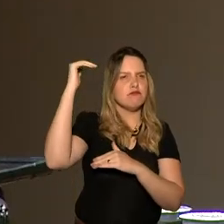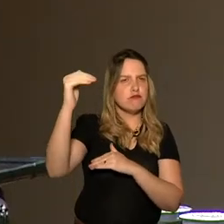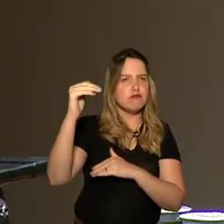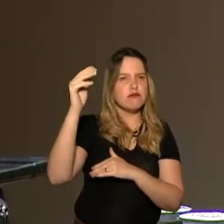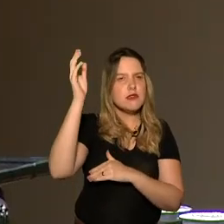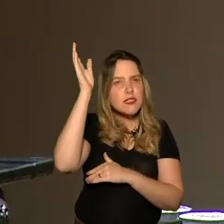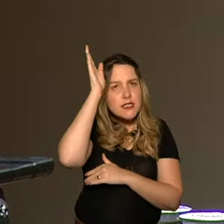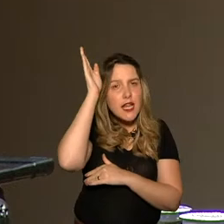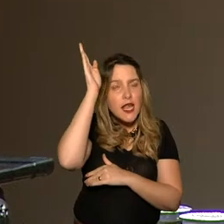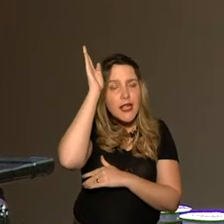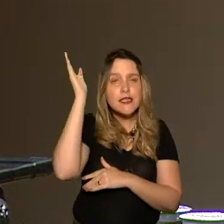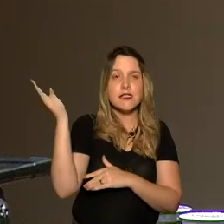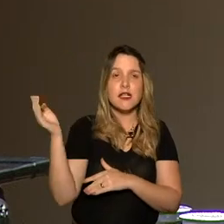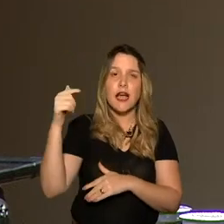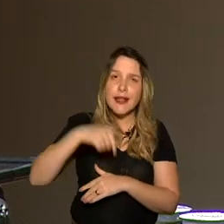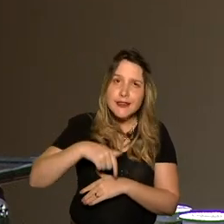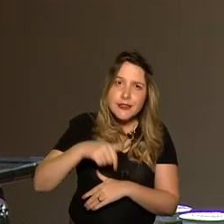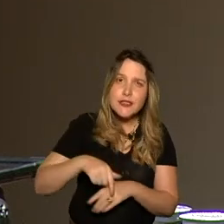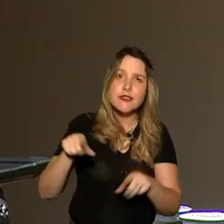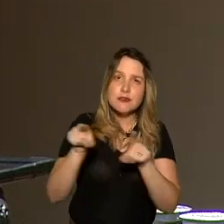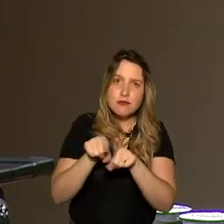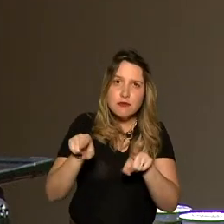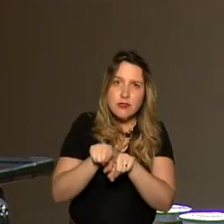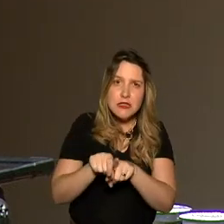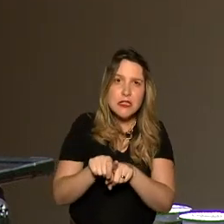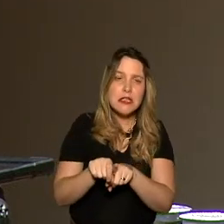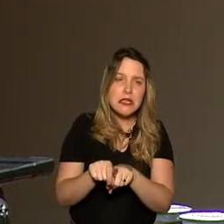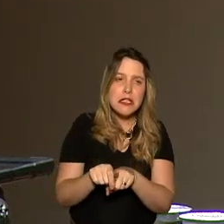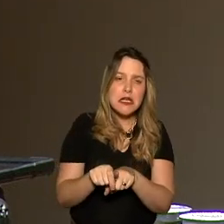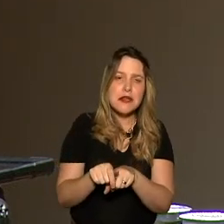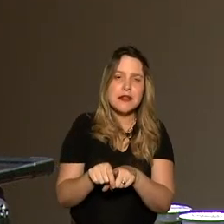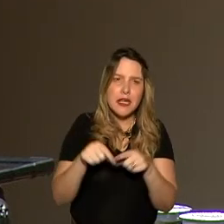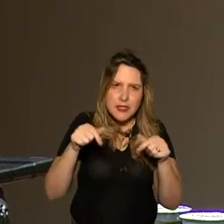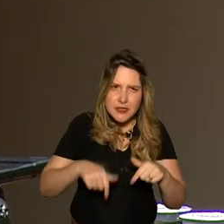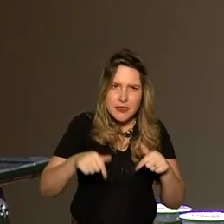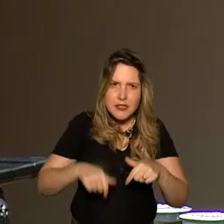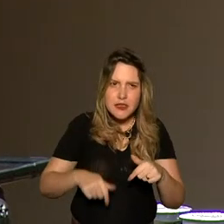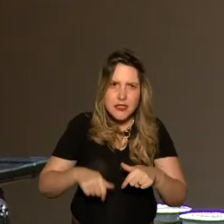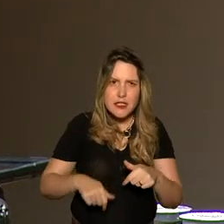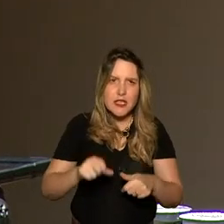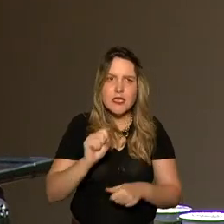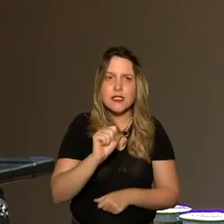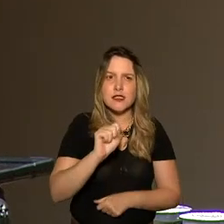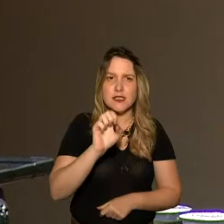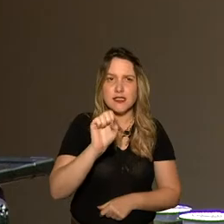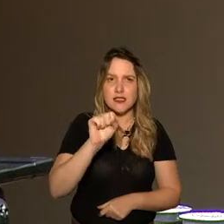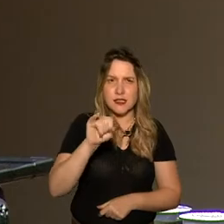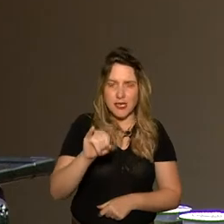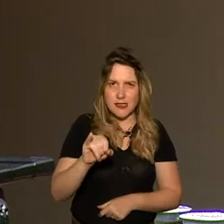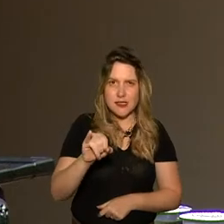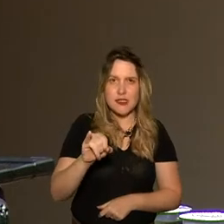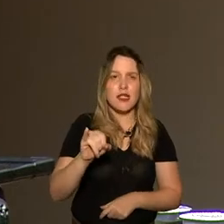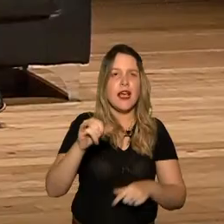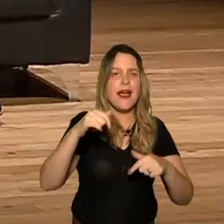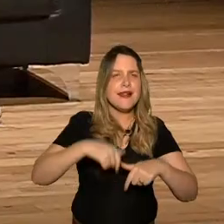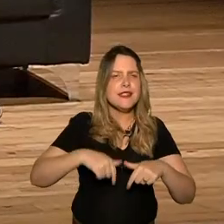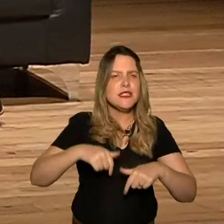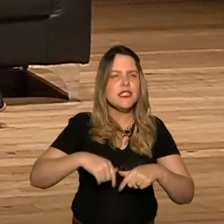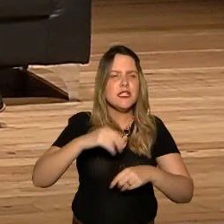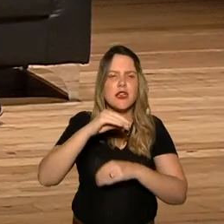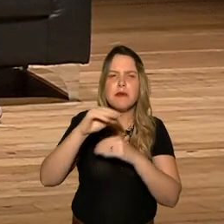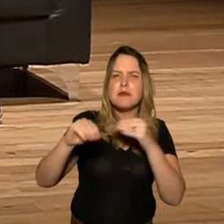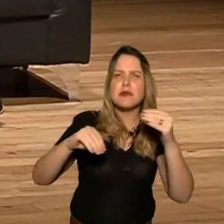eu venho aqui enfim e no César a gente tem um público muito diverso e eu fico pensando